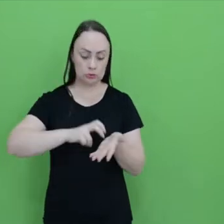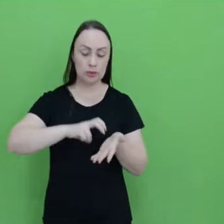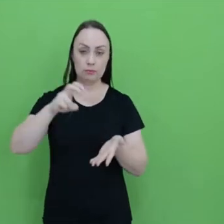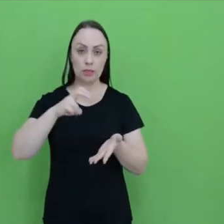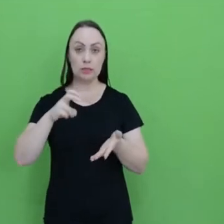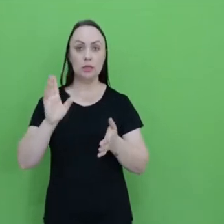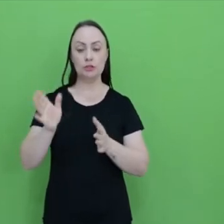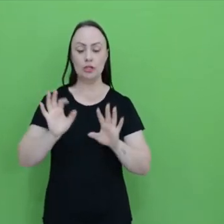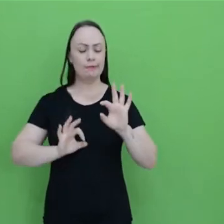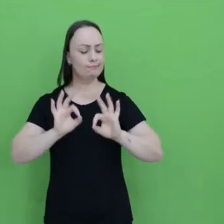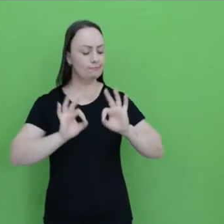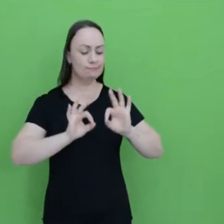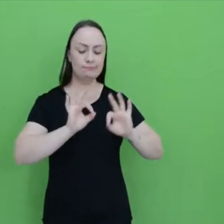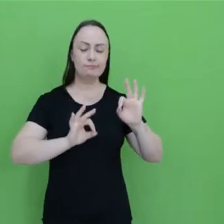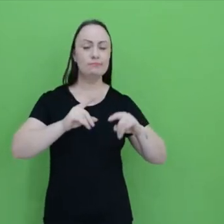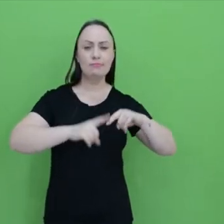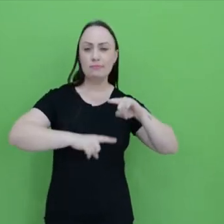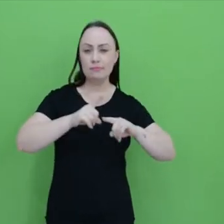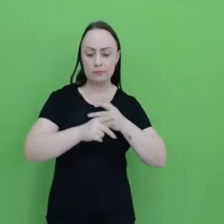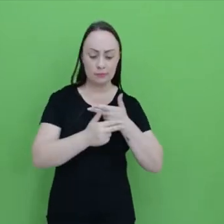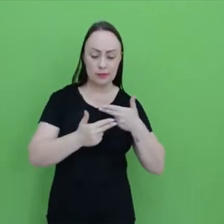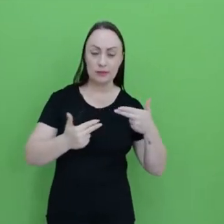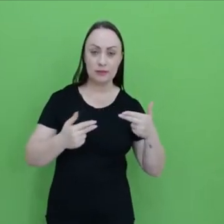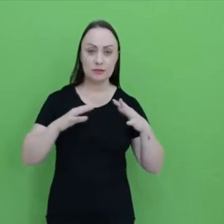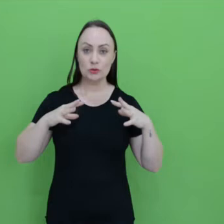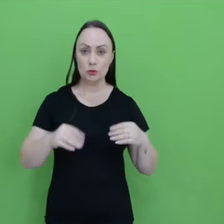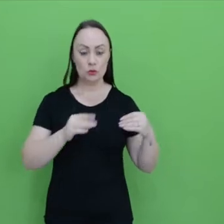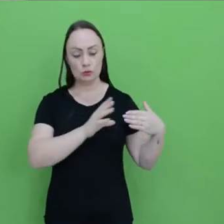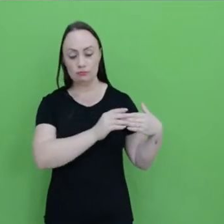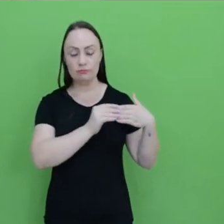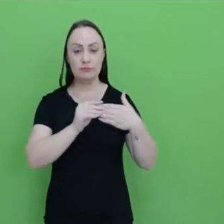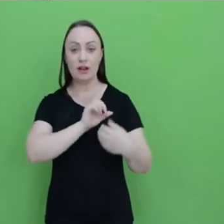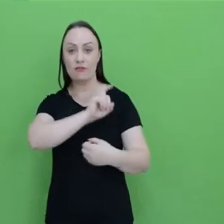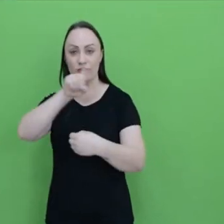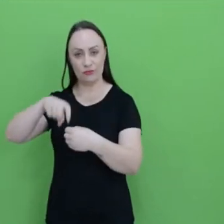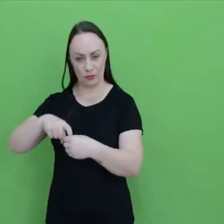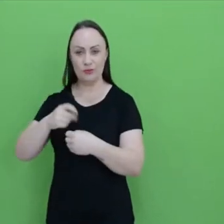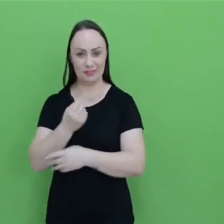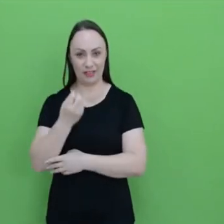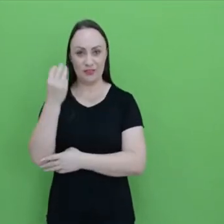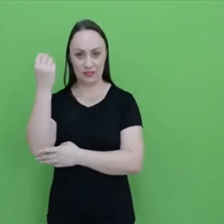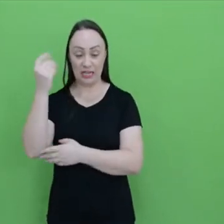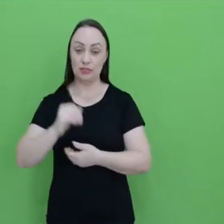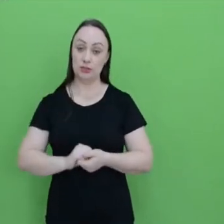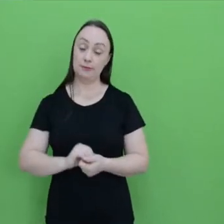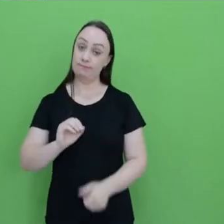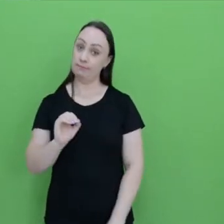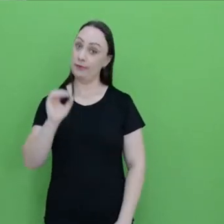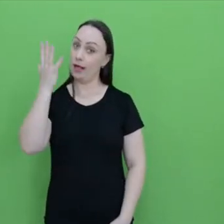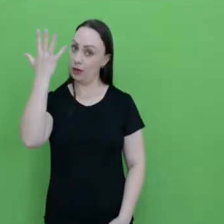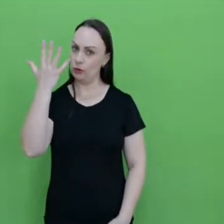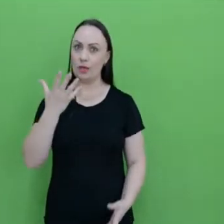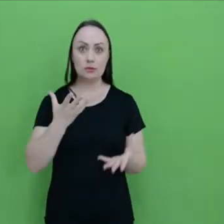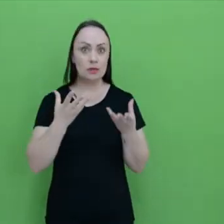eles estavam arrumando todos os seus pertences para levar na viagem. Acontece que